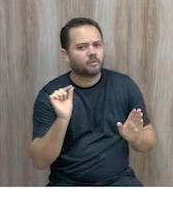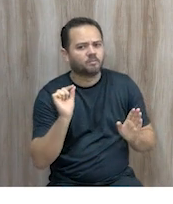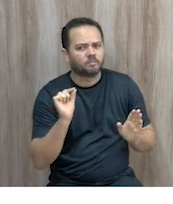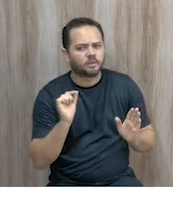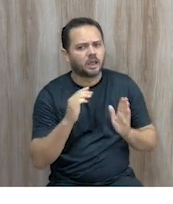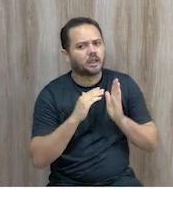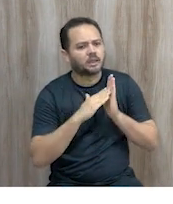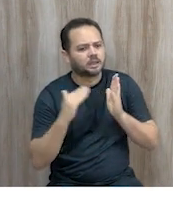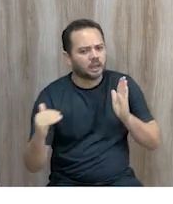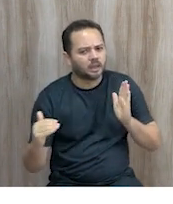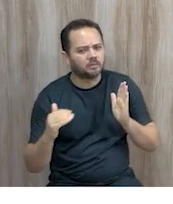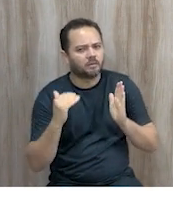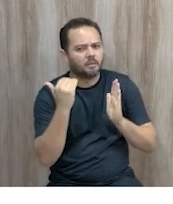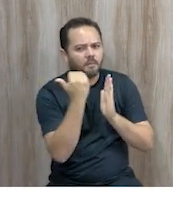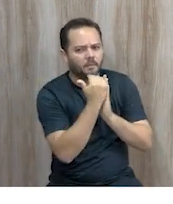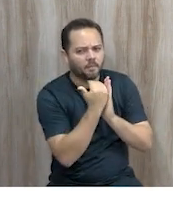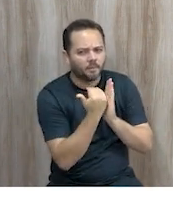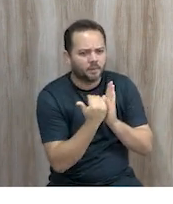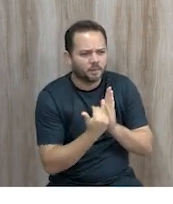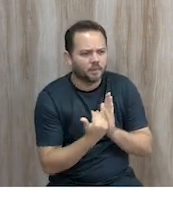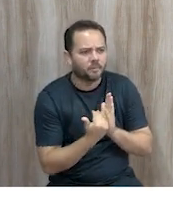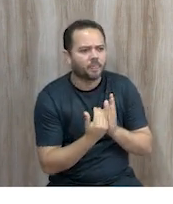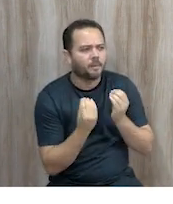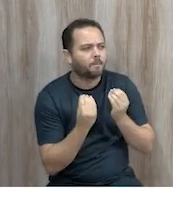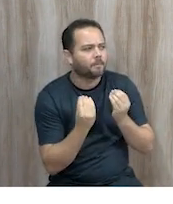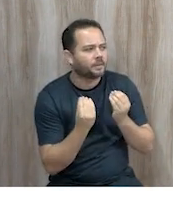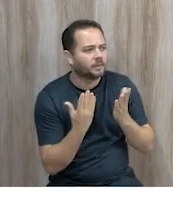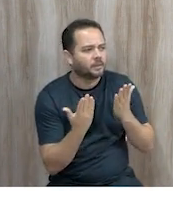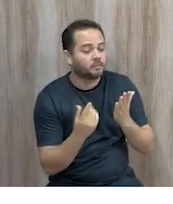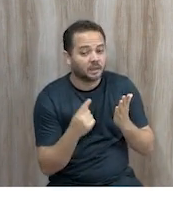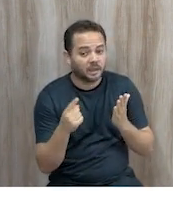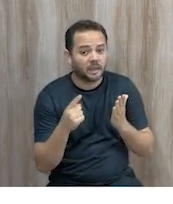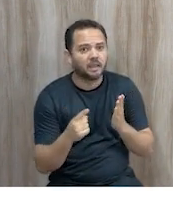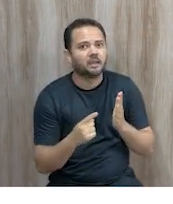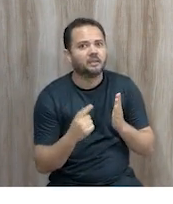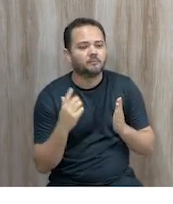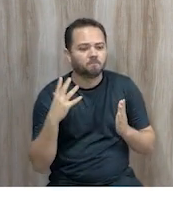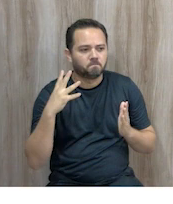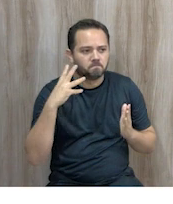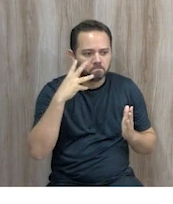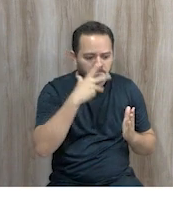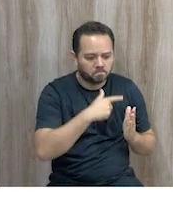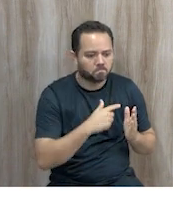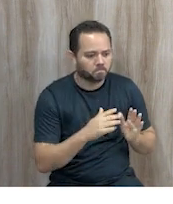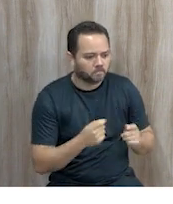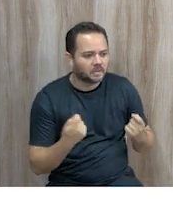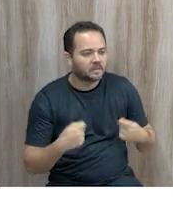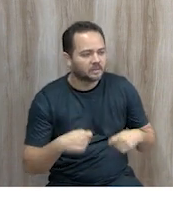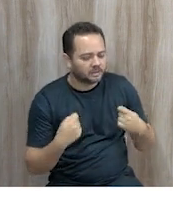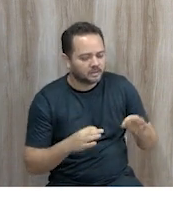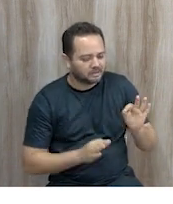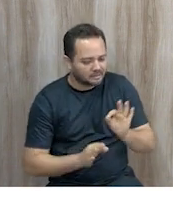eu realmente entregar estética para esse paciente. Então, hoje a gente sabe, não vamos